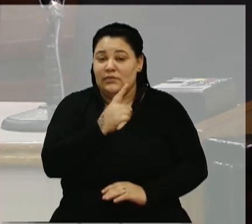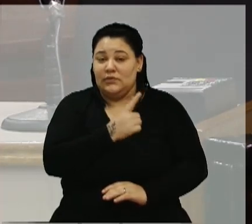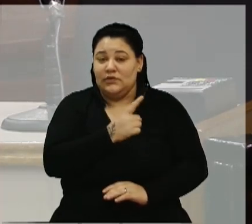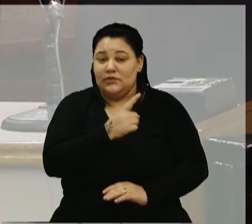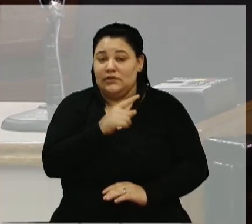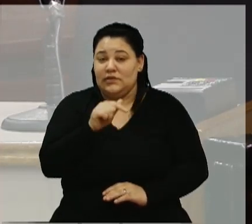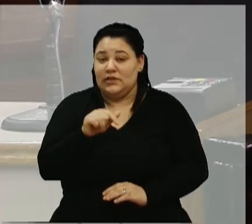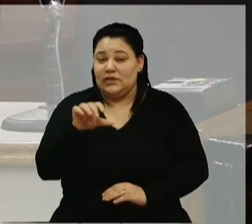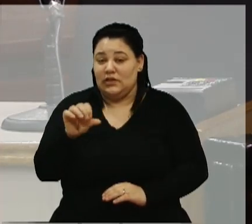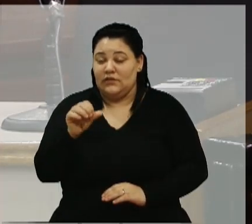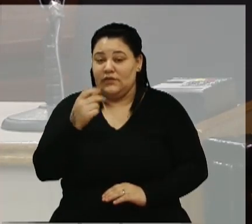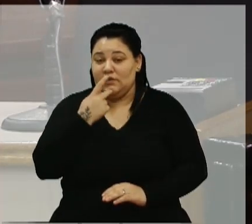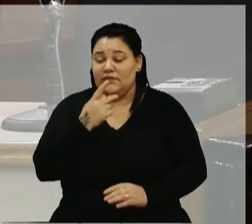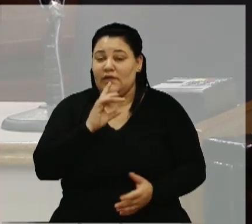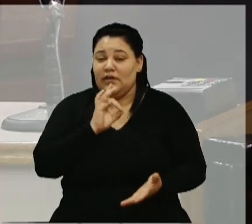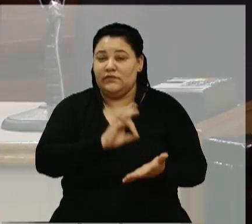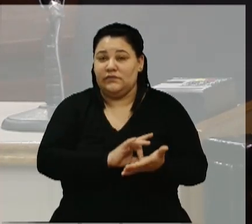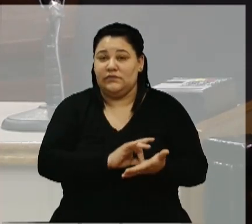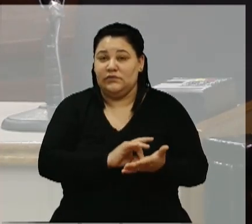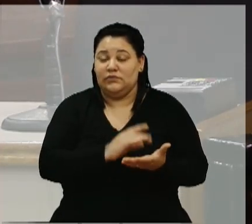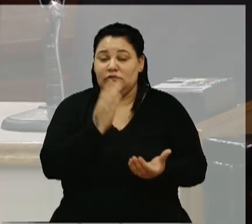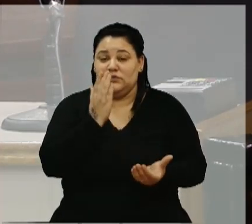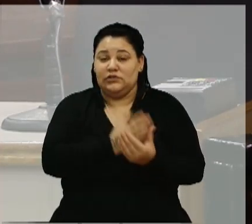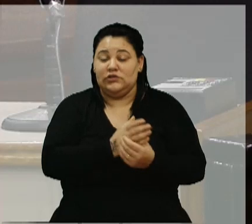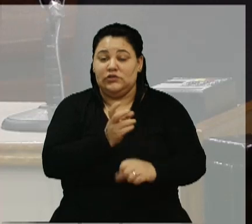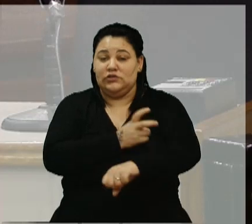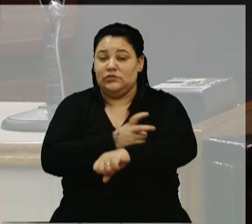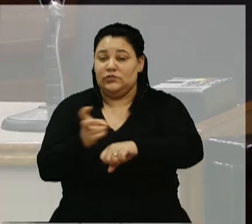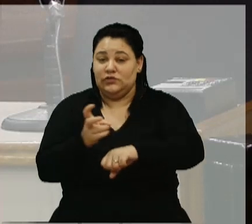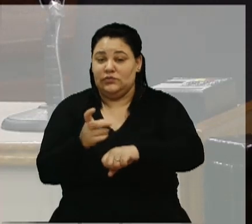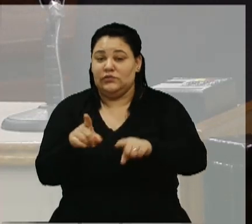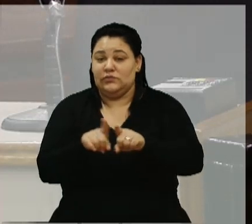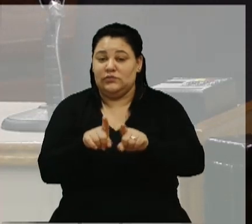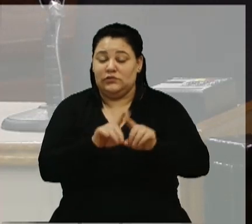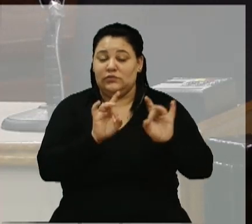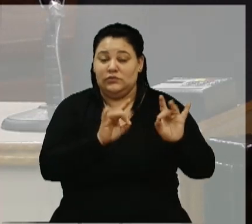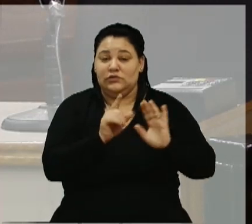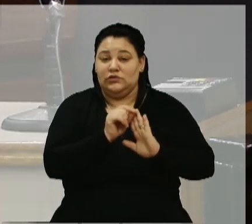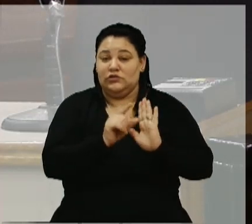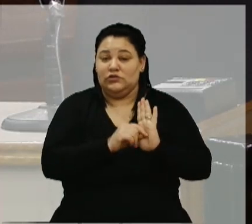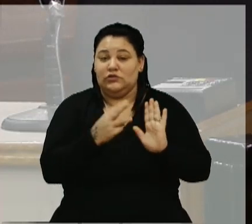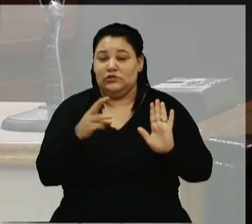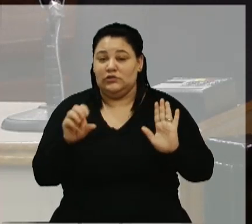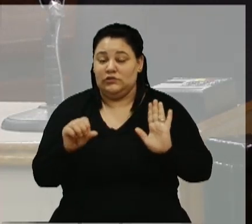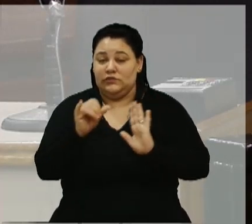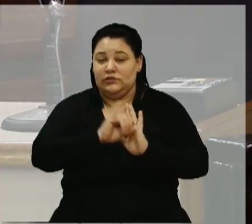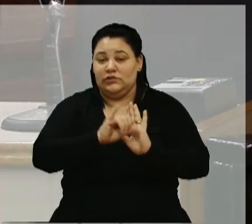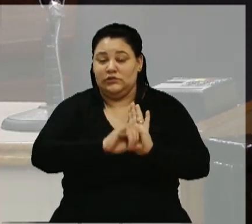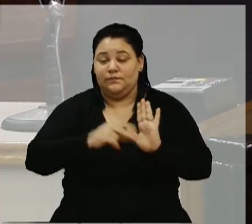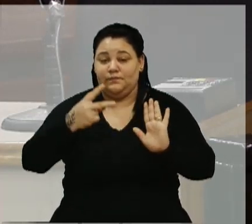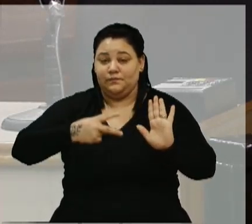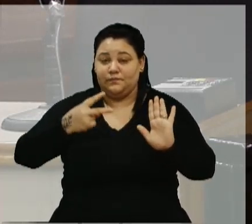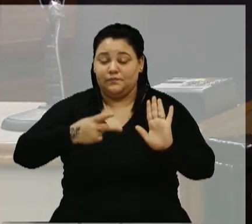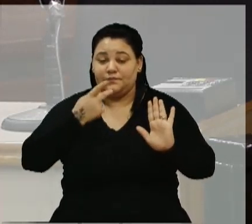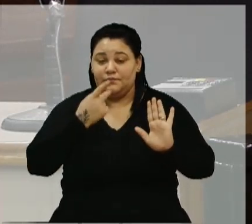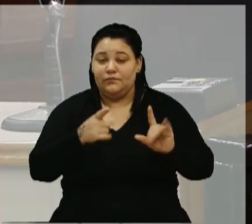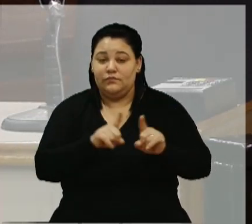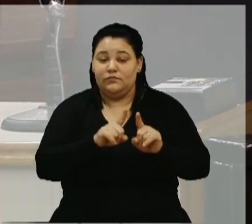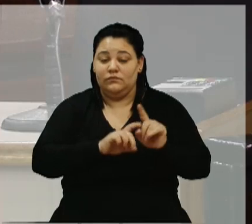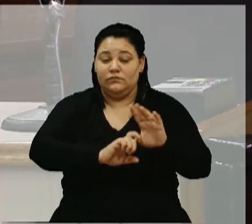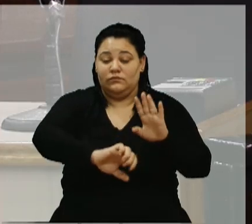que regulamenta o processo de impeachment, em especial o dispositivo no artigo 39, inciso 2º, o qual atribui o crime